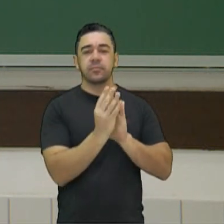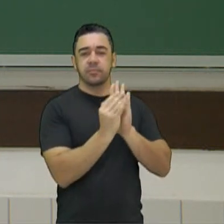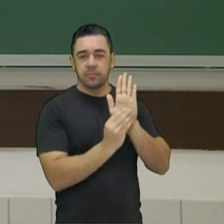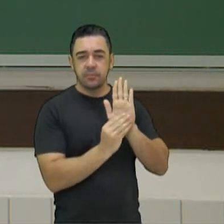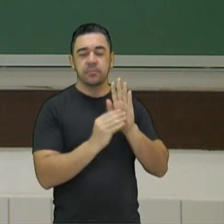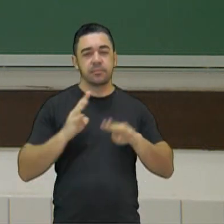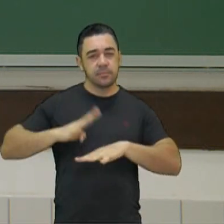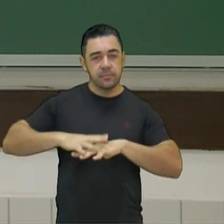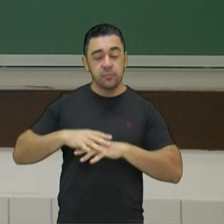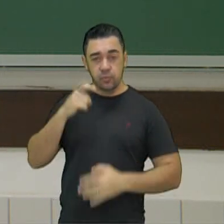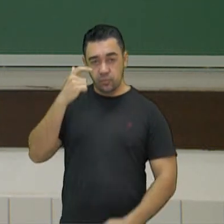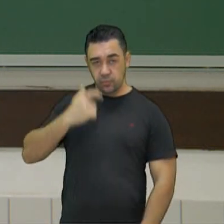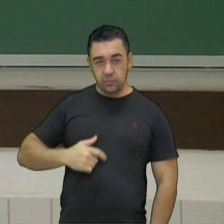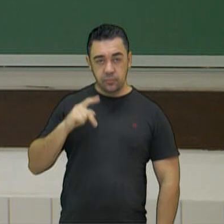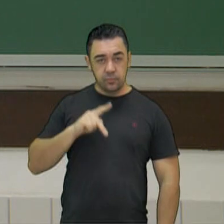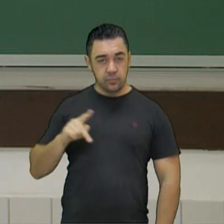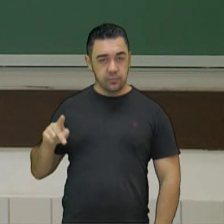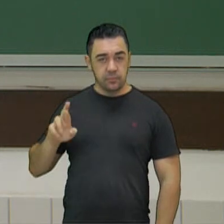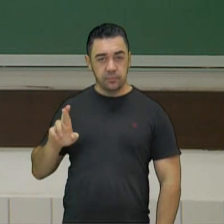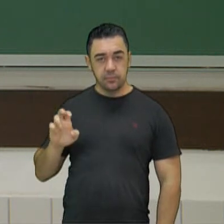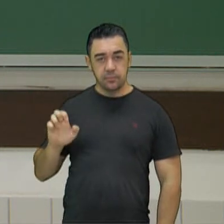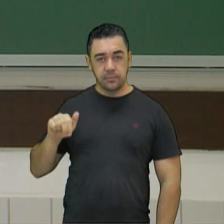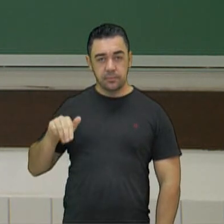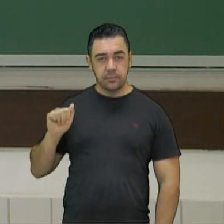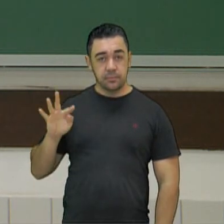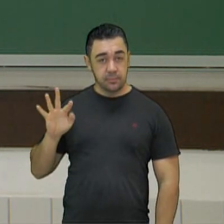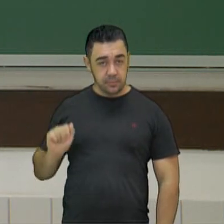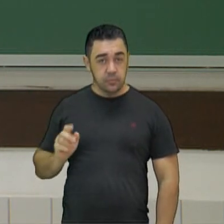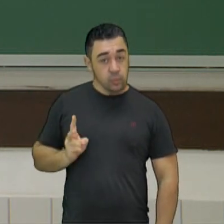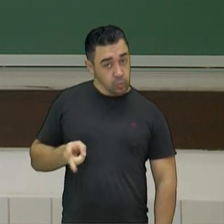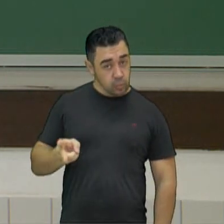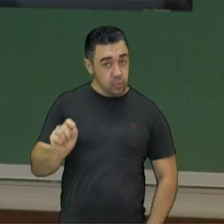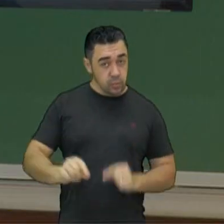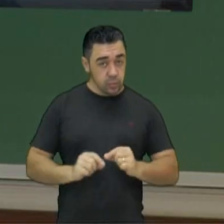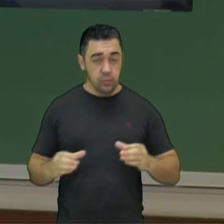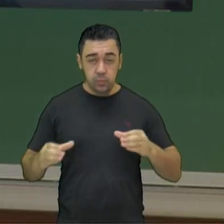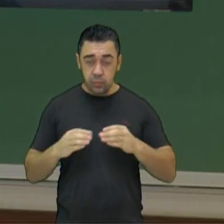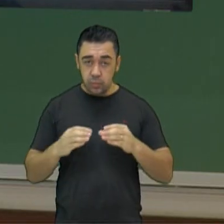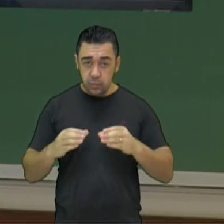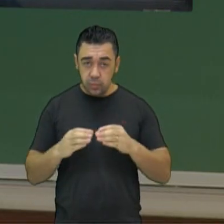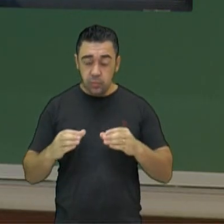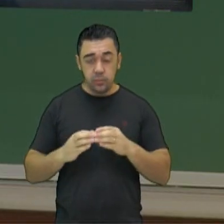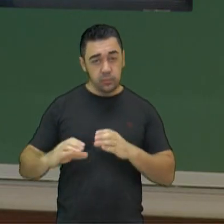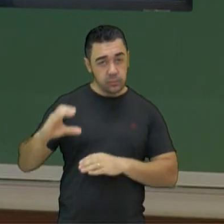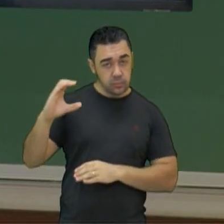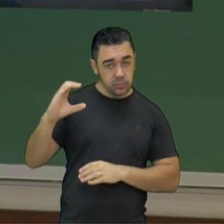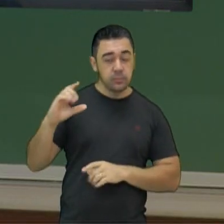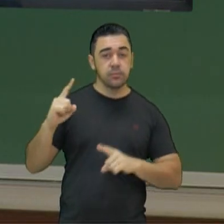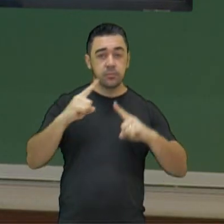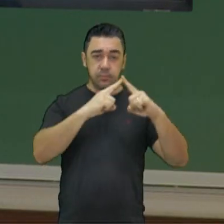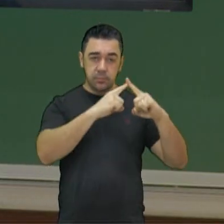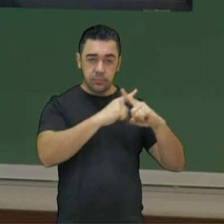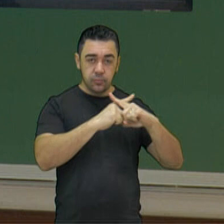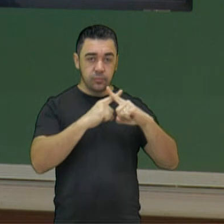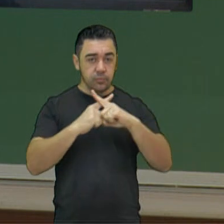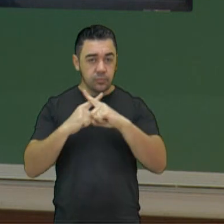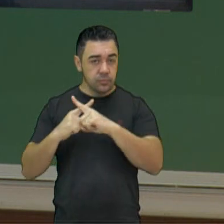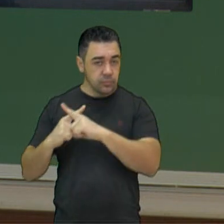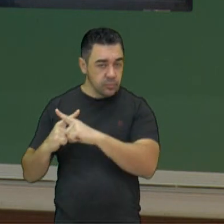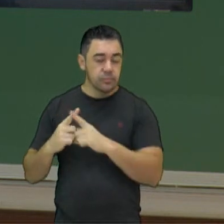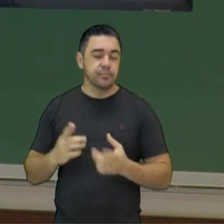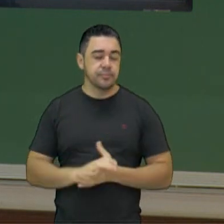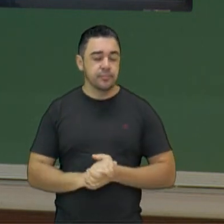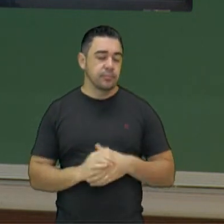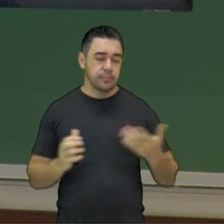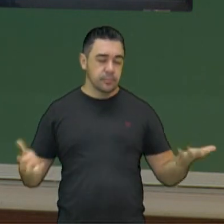matemática. Eu sou a professora Renata e continuarei trabalhando com a multiplicação entre números complexos.